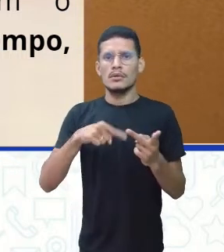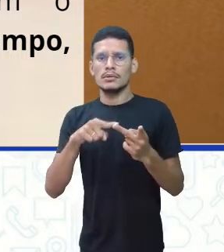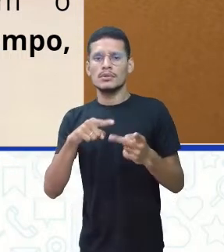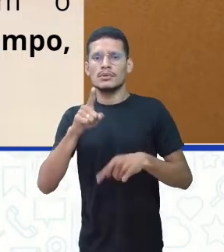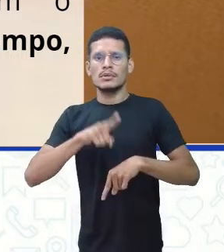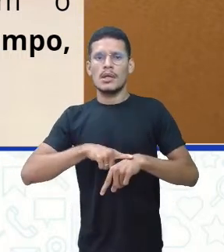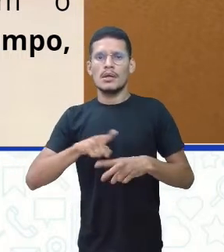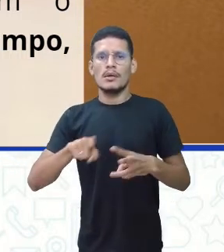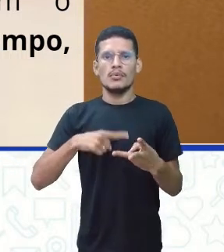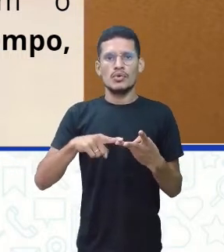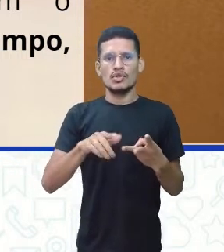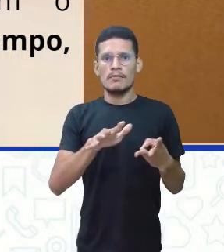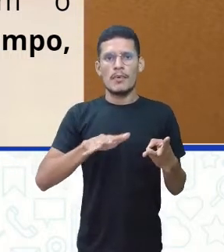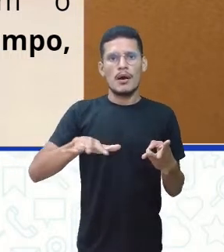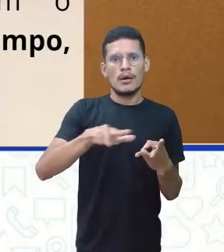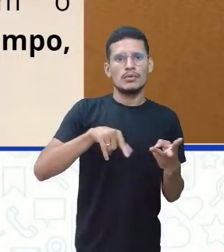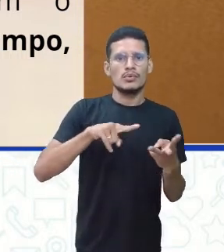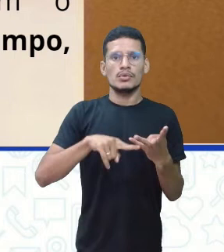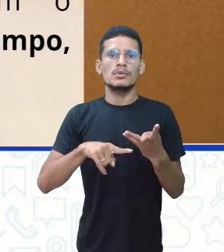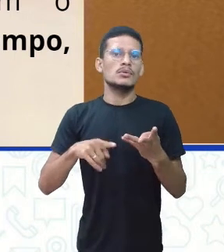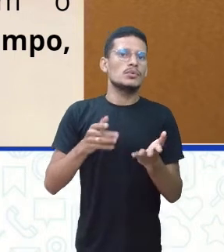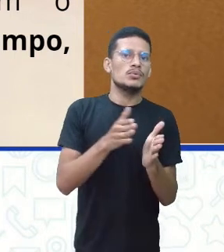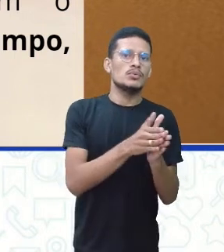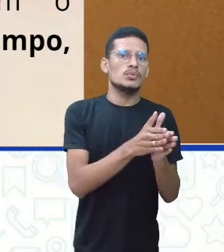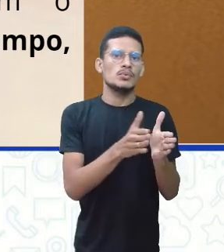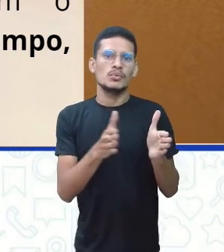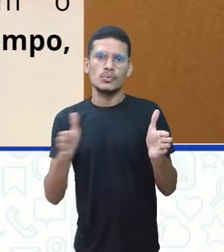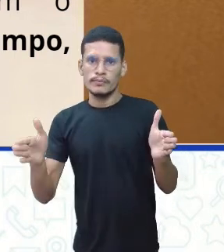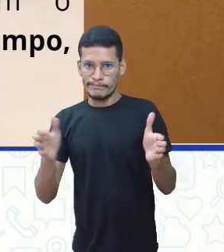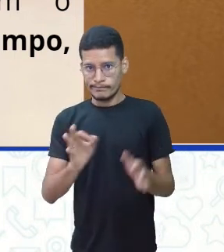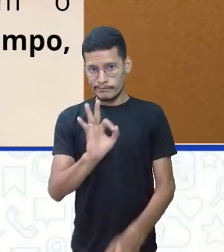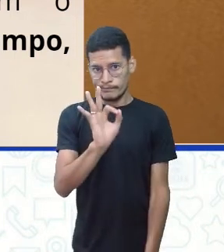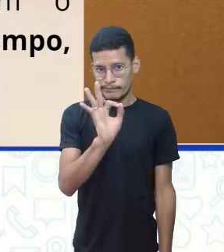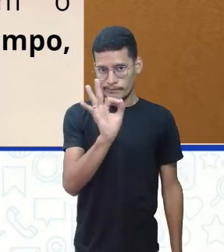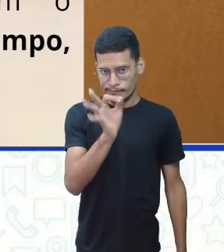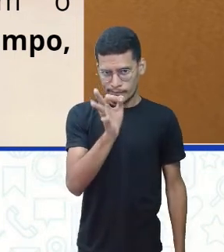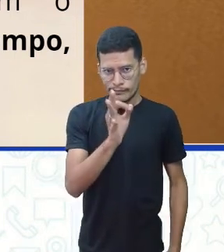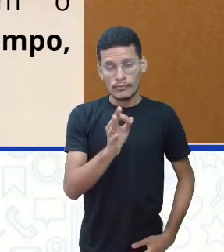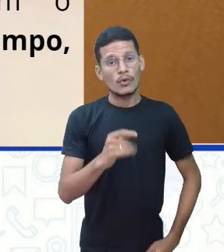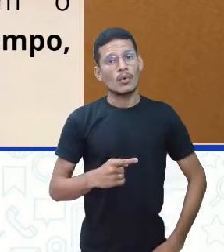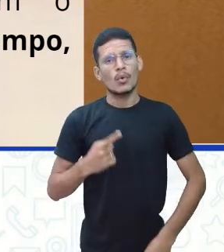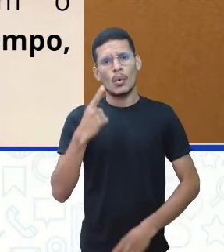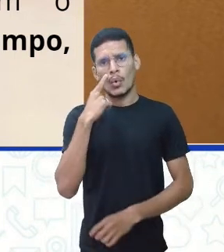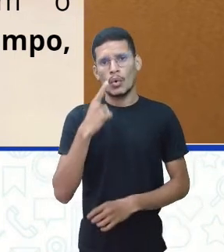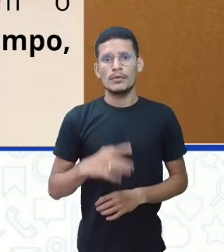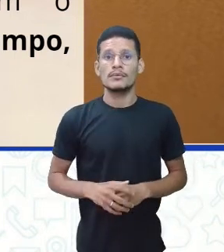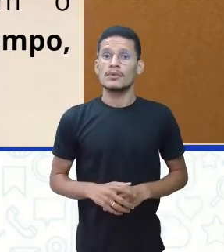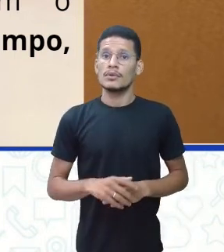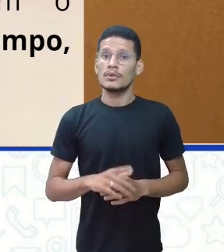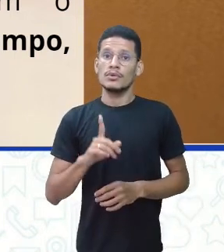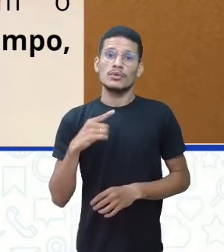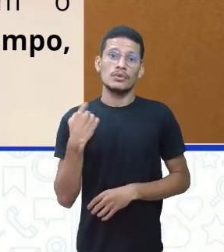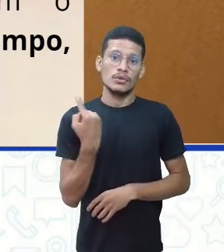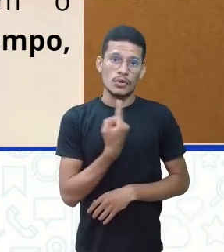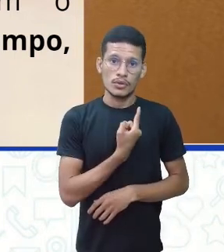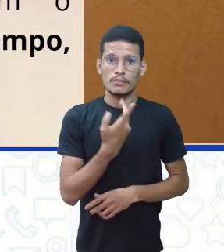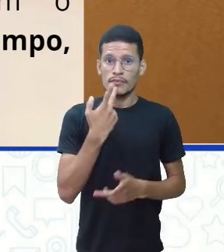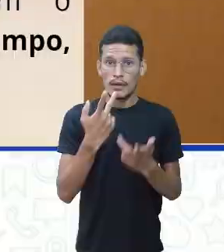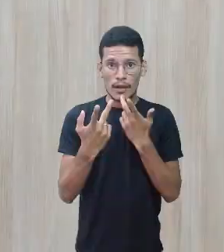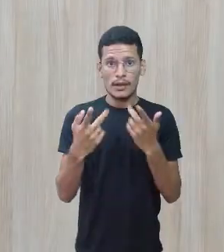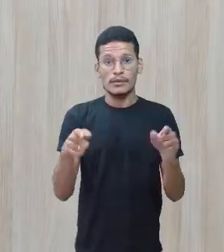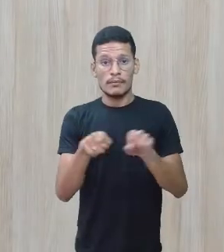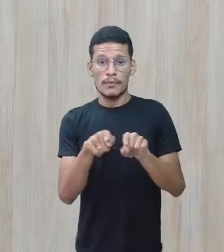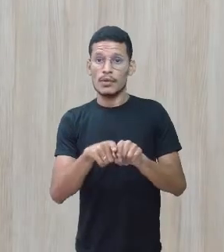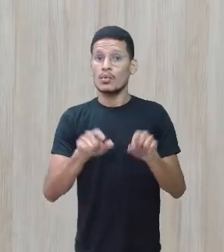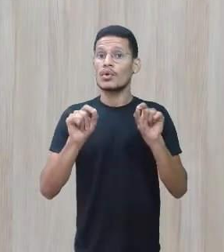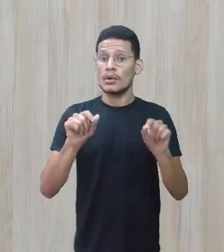tempo, espaço e conflito. Tranquilo? Então, a gente precisa falar também que o